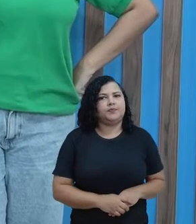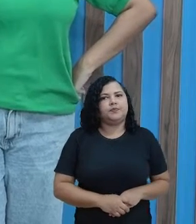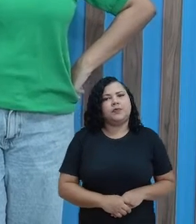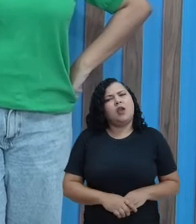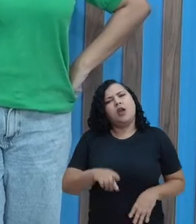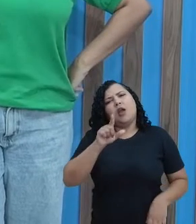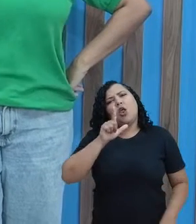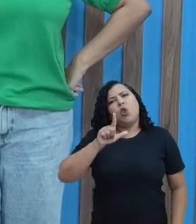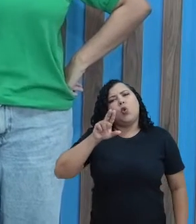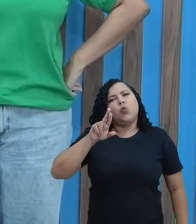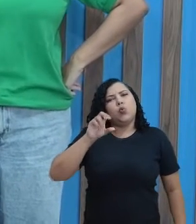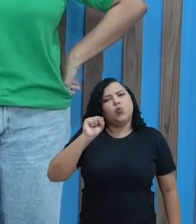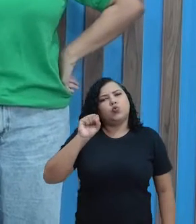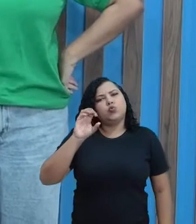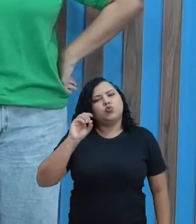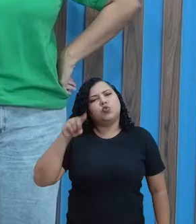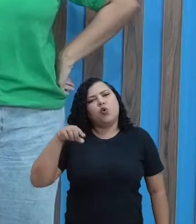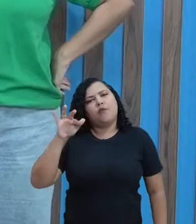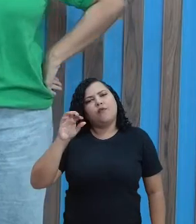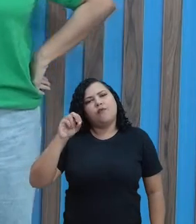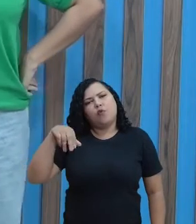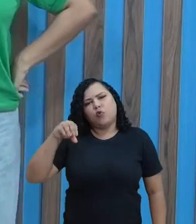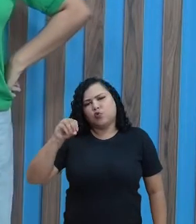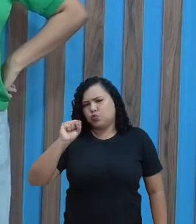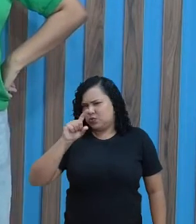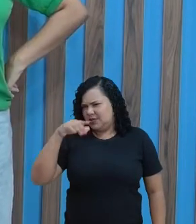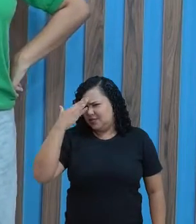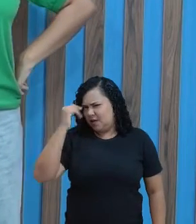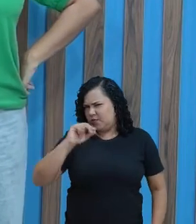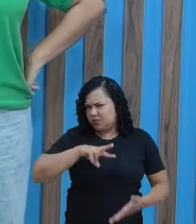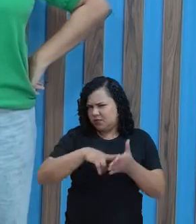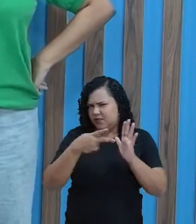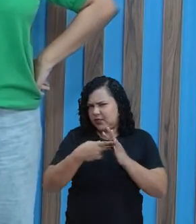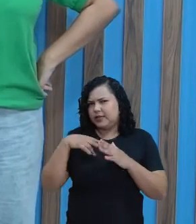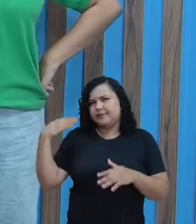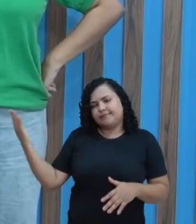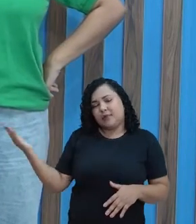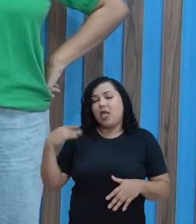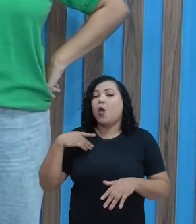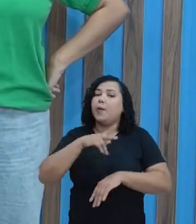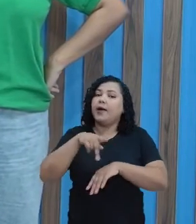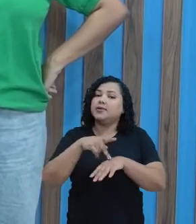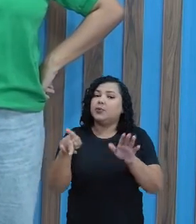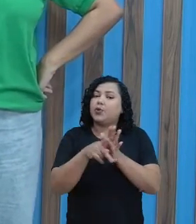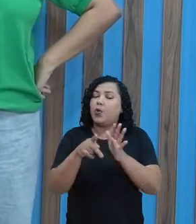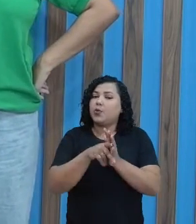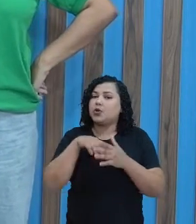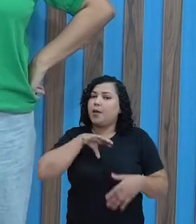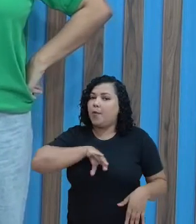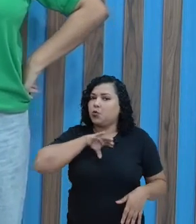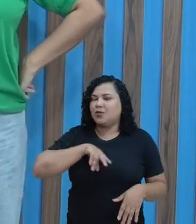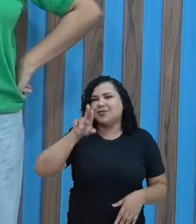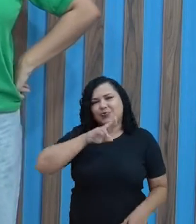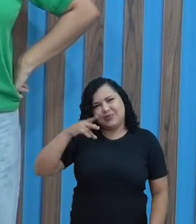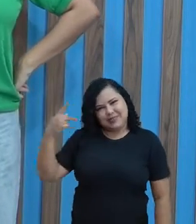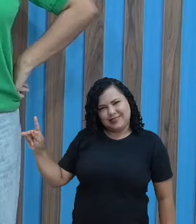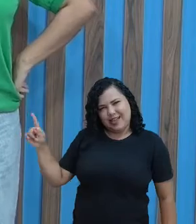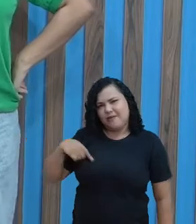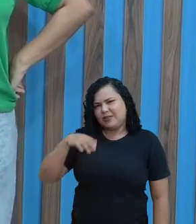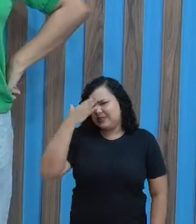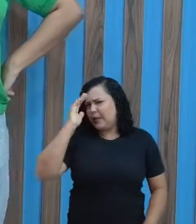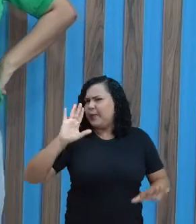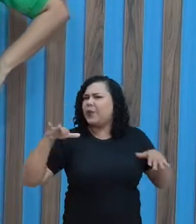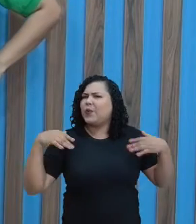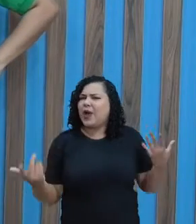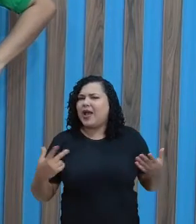Vocês sabem o que são países lusófonos? São aqueles países que falam a língua portuguesa, mas vocês sabem quais são? Antes